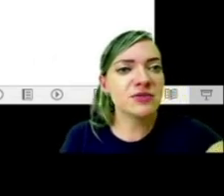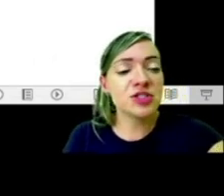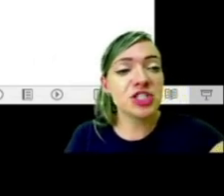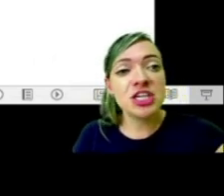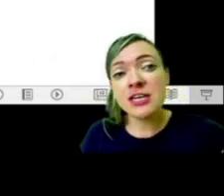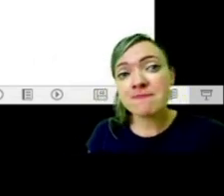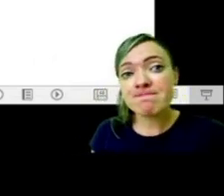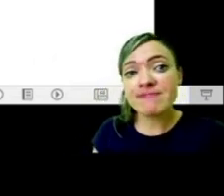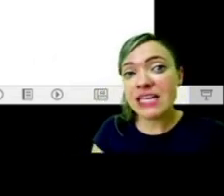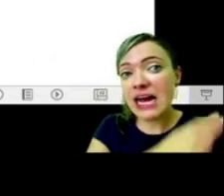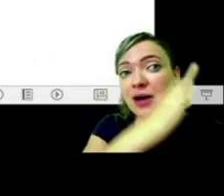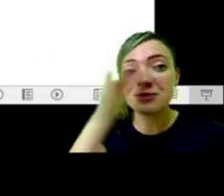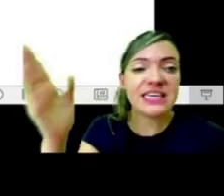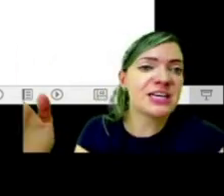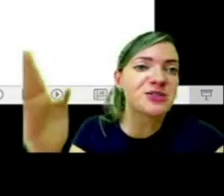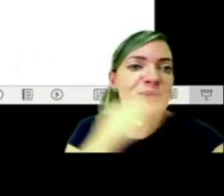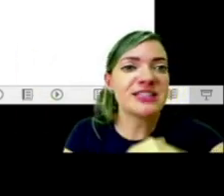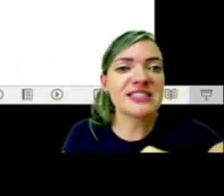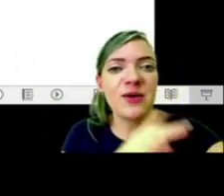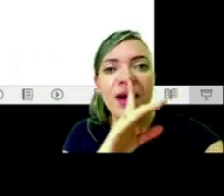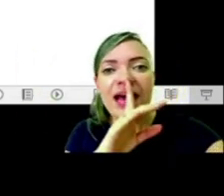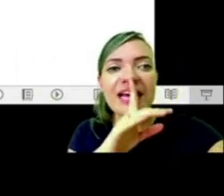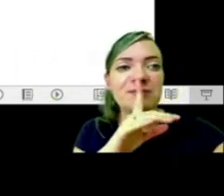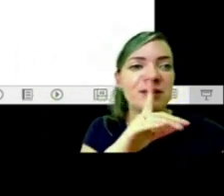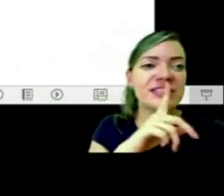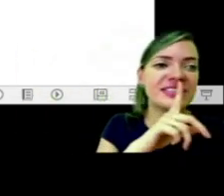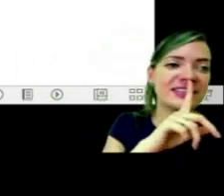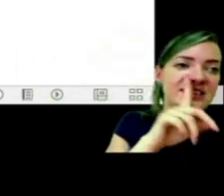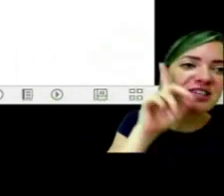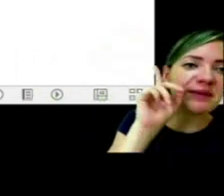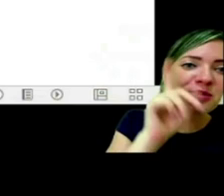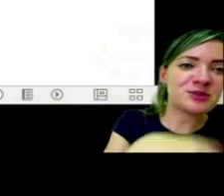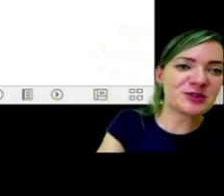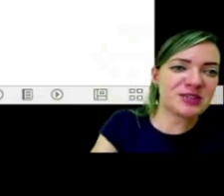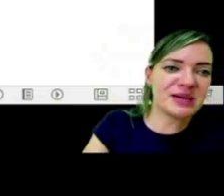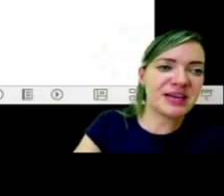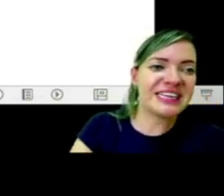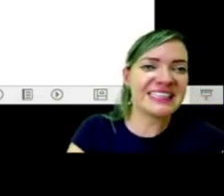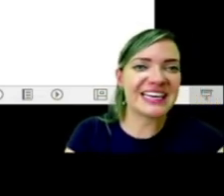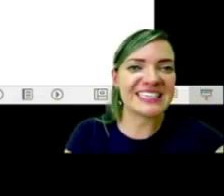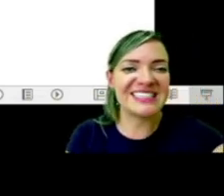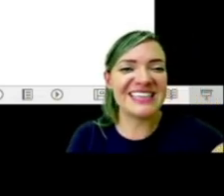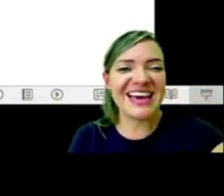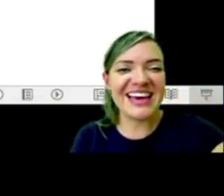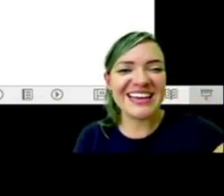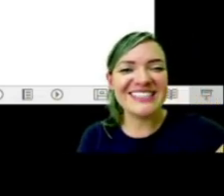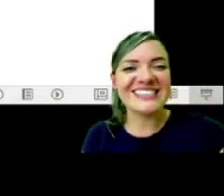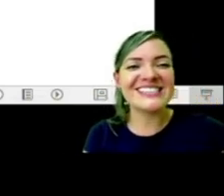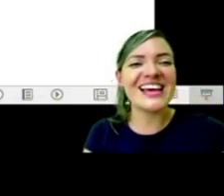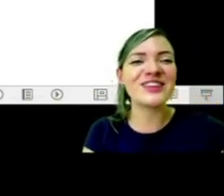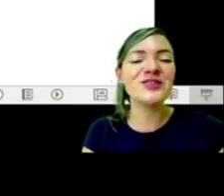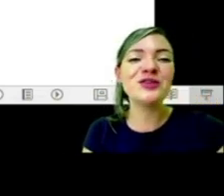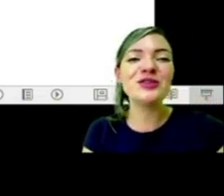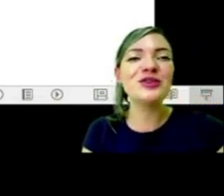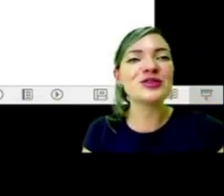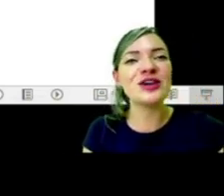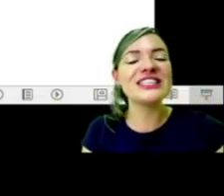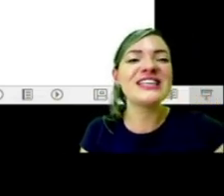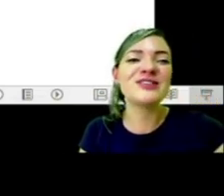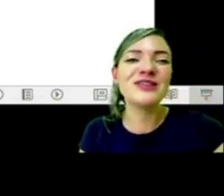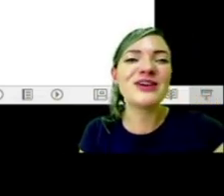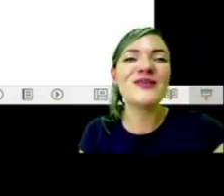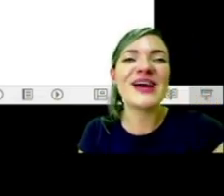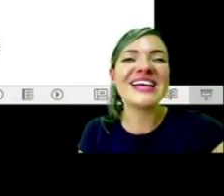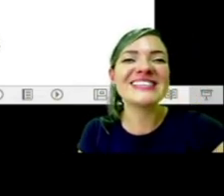é passível de alterações. Então, resposta certa você já marcou no seu cérebro, é a letra C de sei tudo.